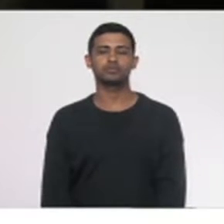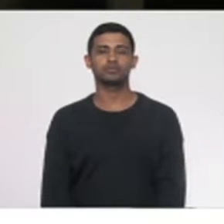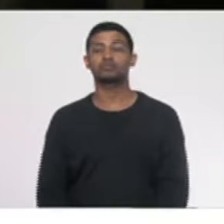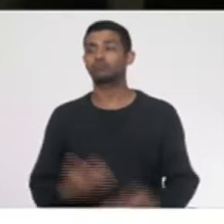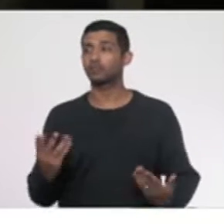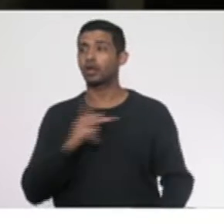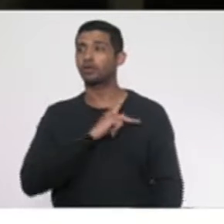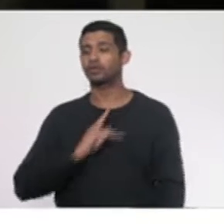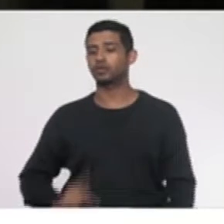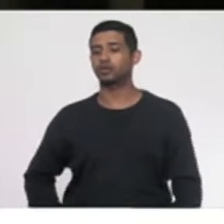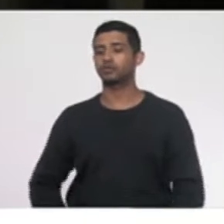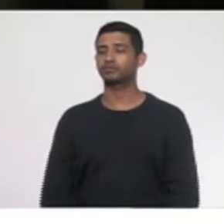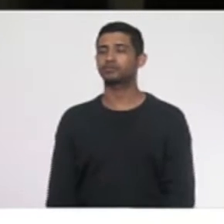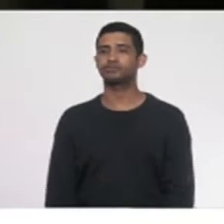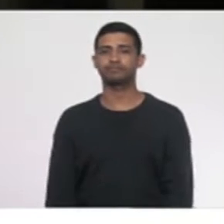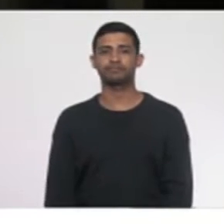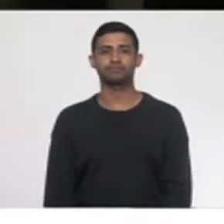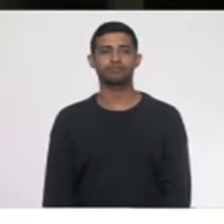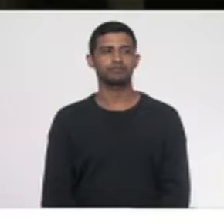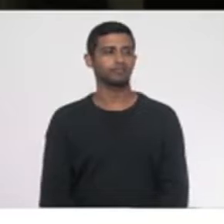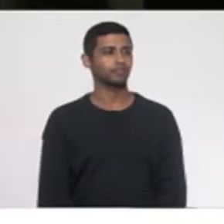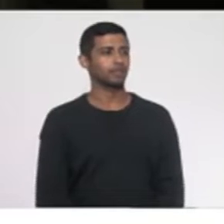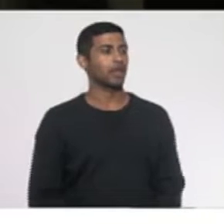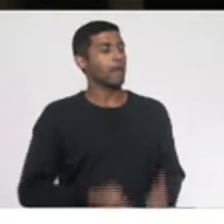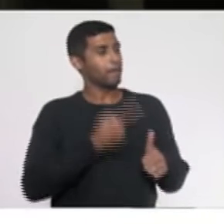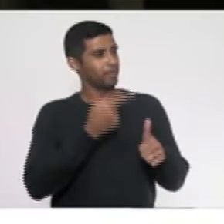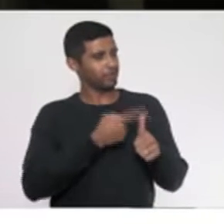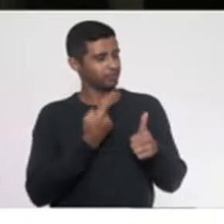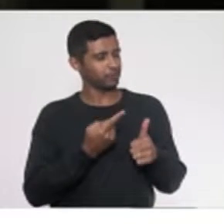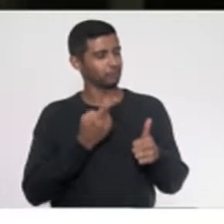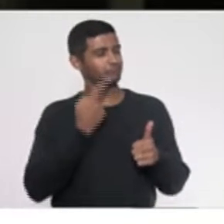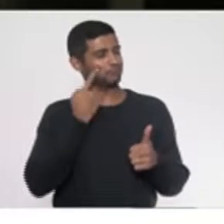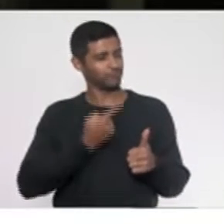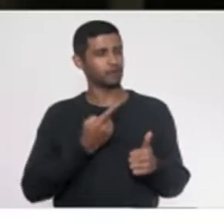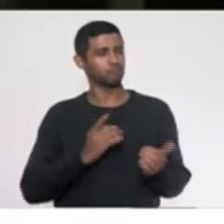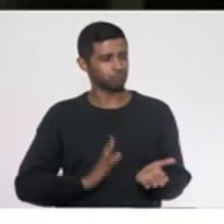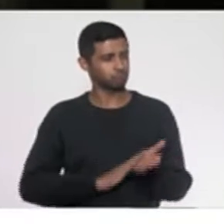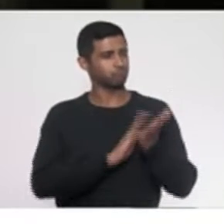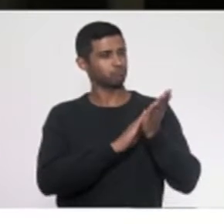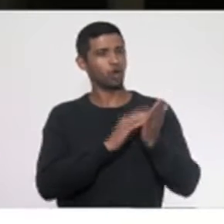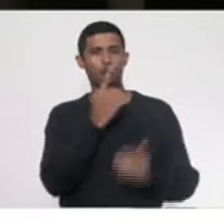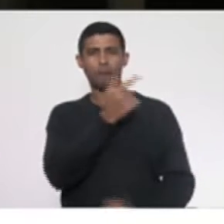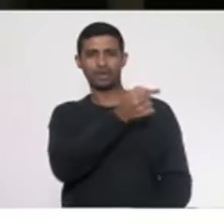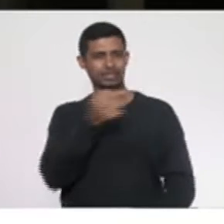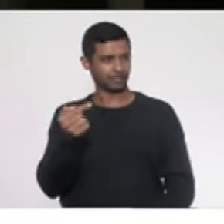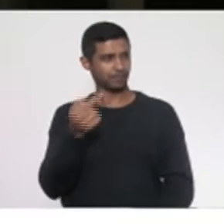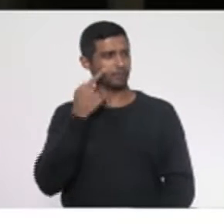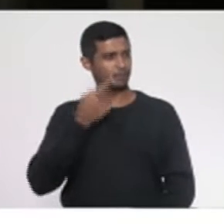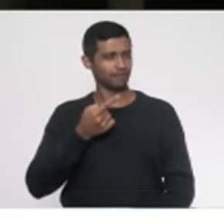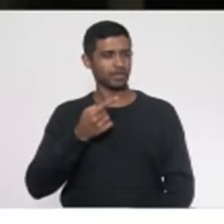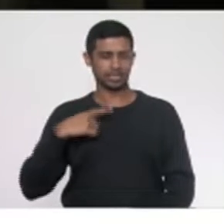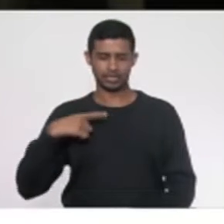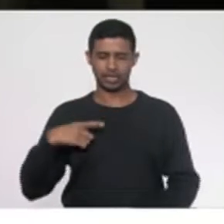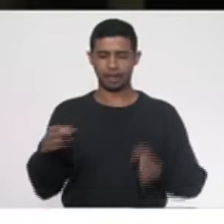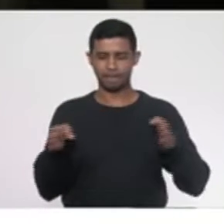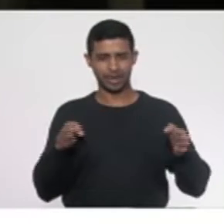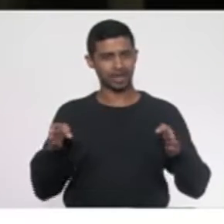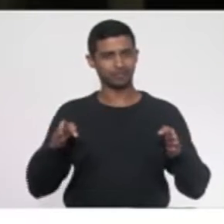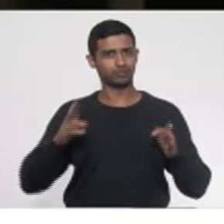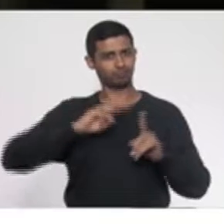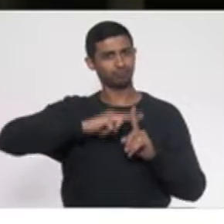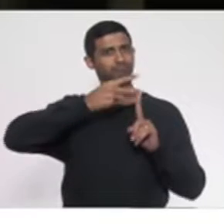Senhor presidente, primeiro louvar essa uma semana de prazo a